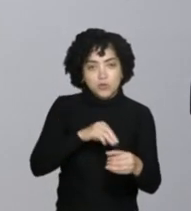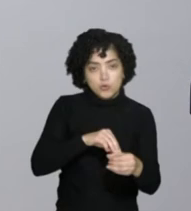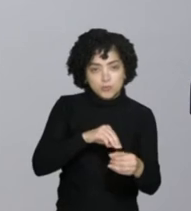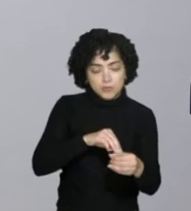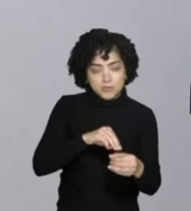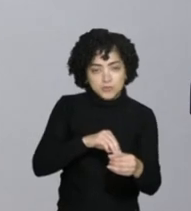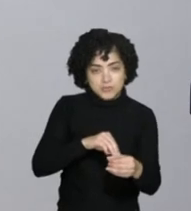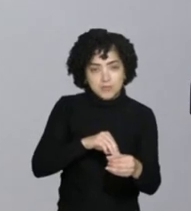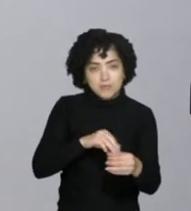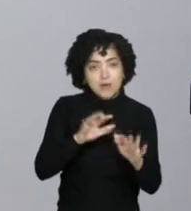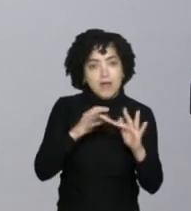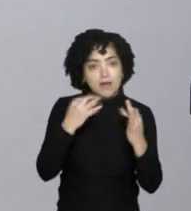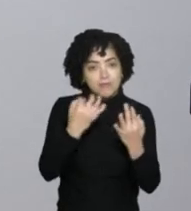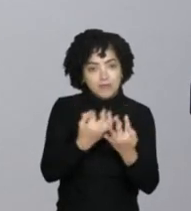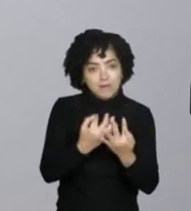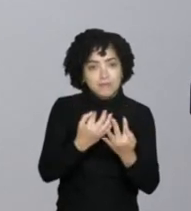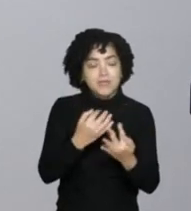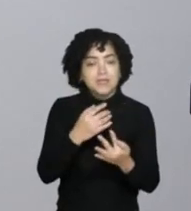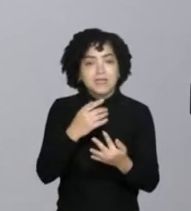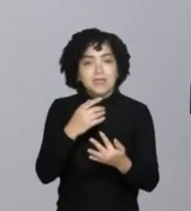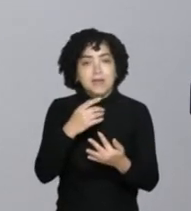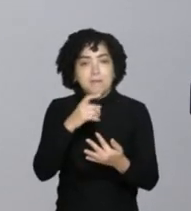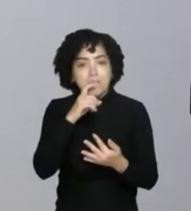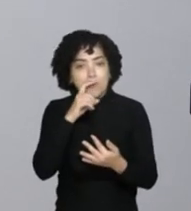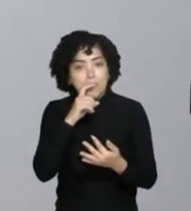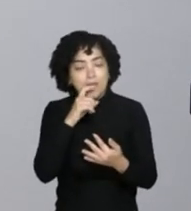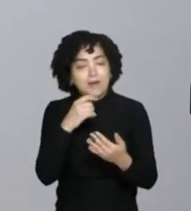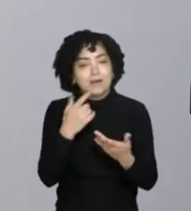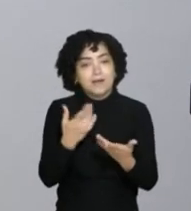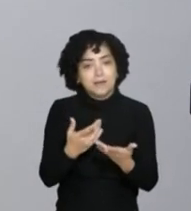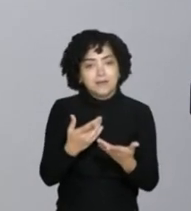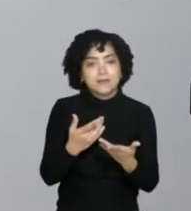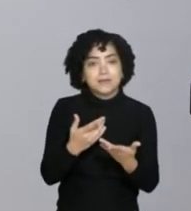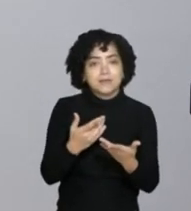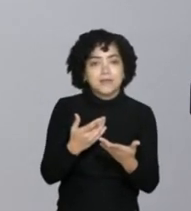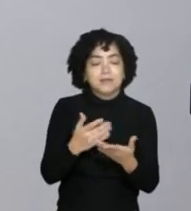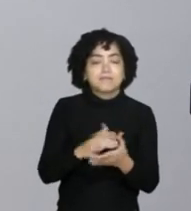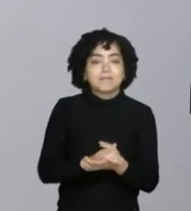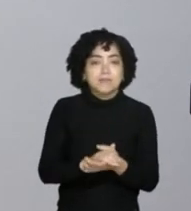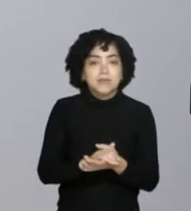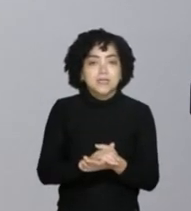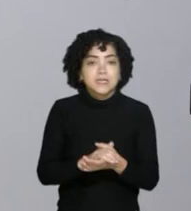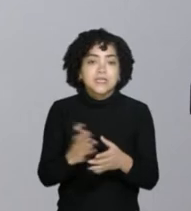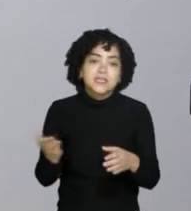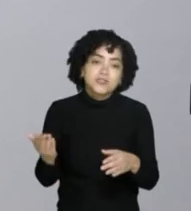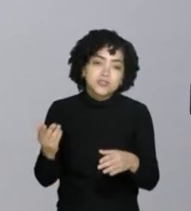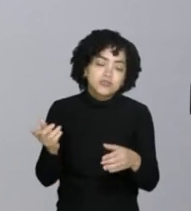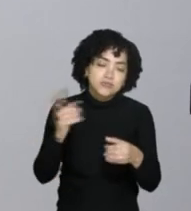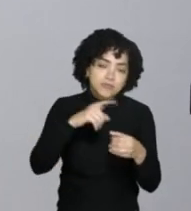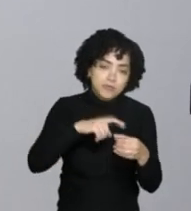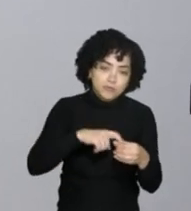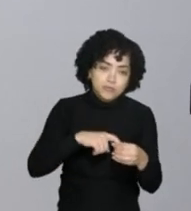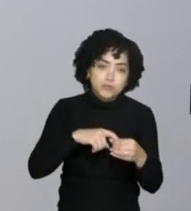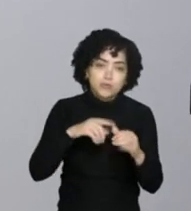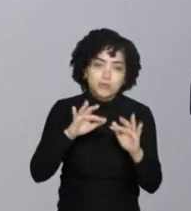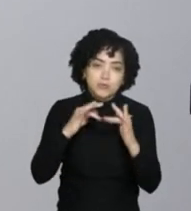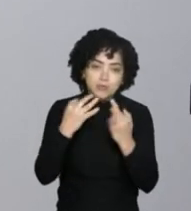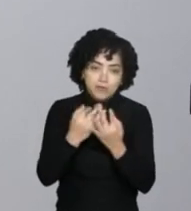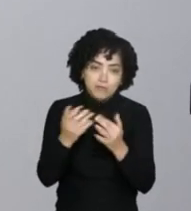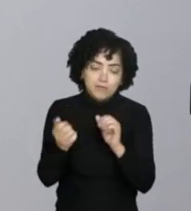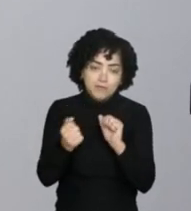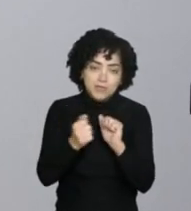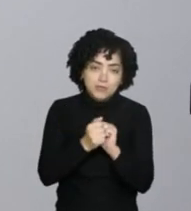a família da gente, meu pai, teria partido até Guabiruba, e a gente voltou, buscou a esposa, a Maria, a família Bolomini,